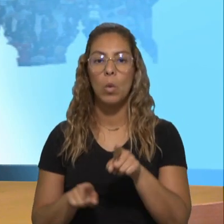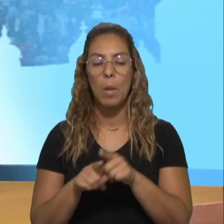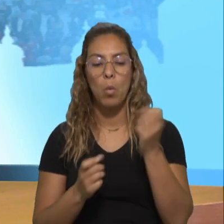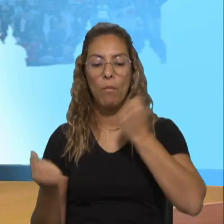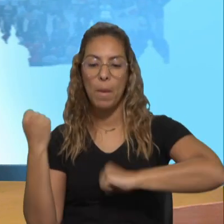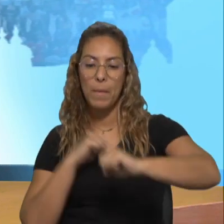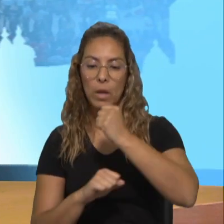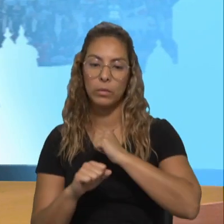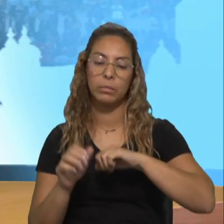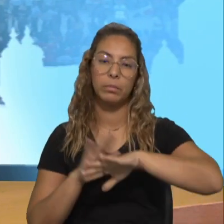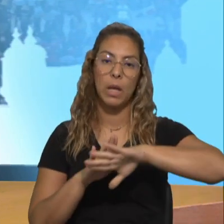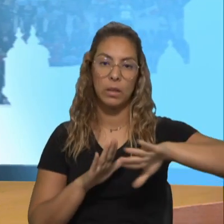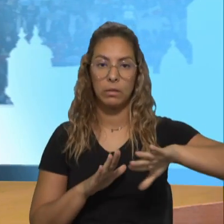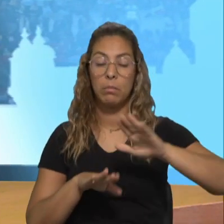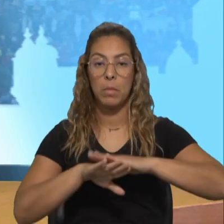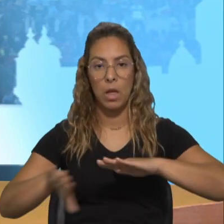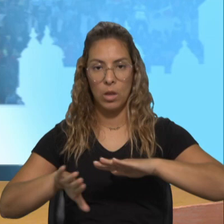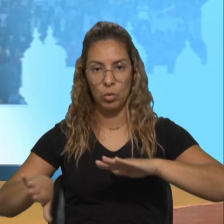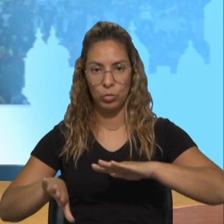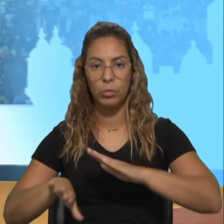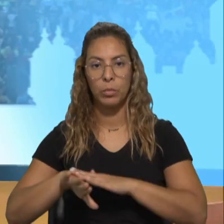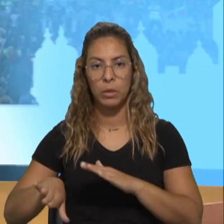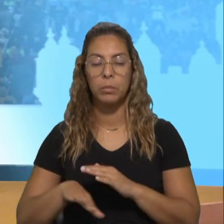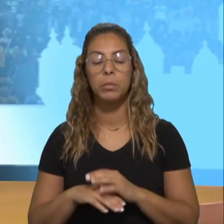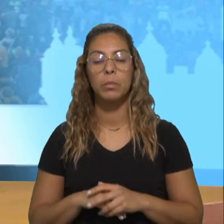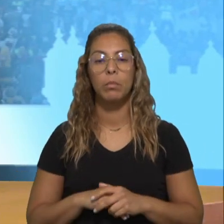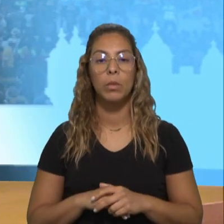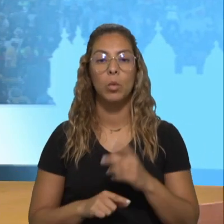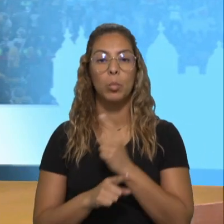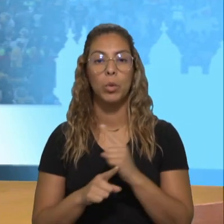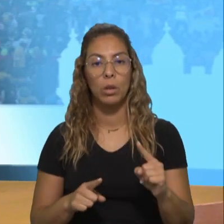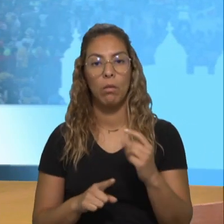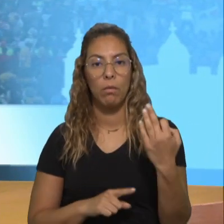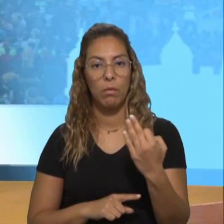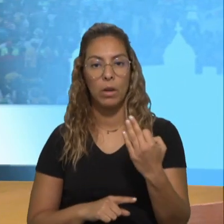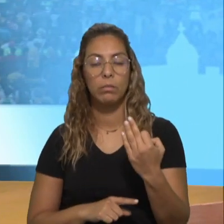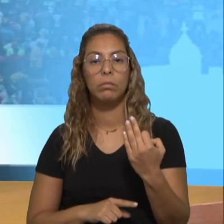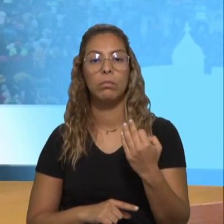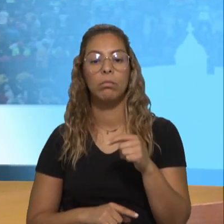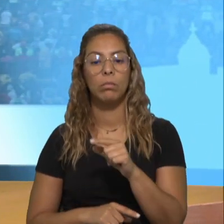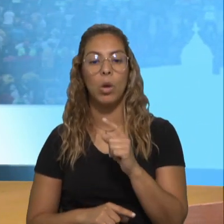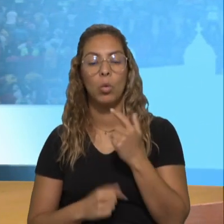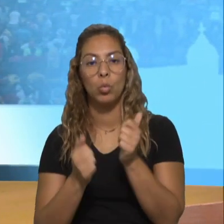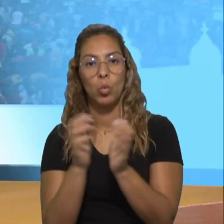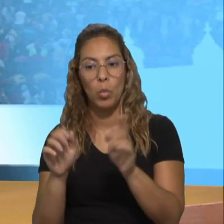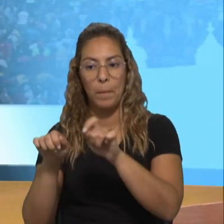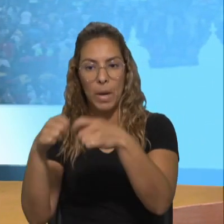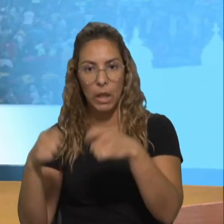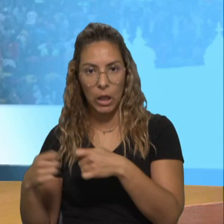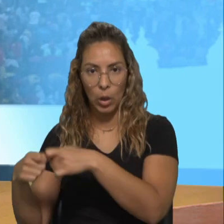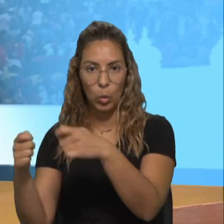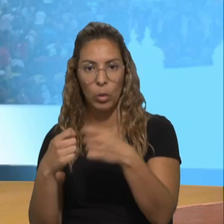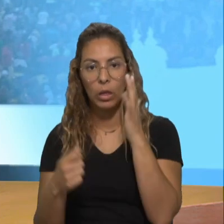de extrema-direita na Europa também vem um bocadinho por causa disso, porque claro que todos os partidos têm procurado